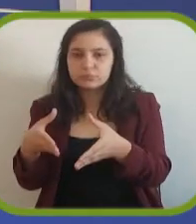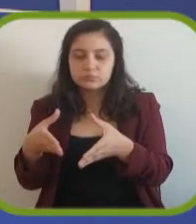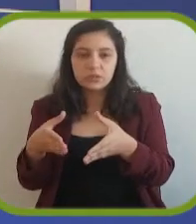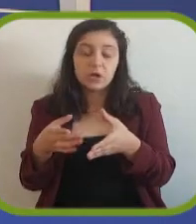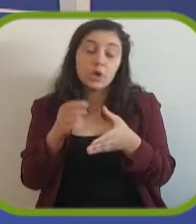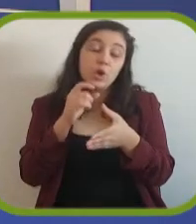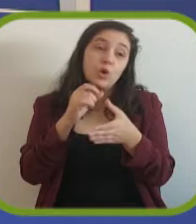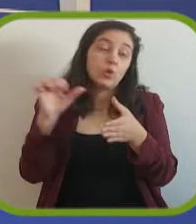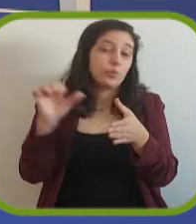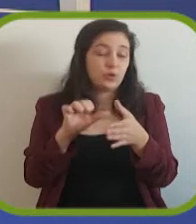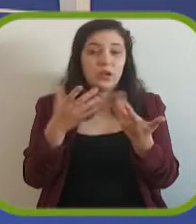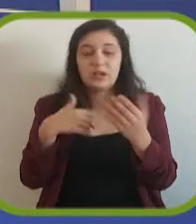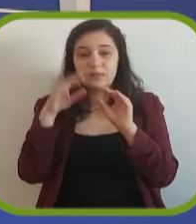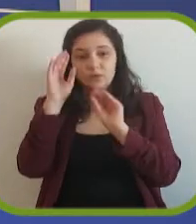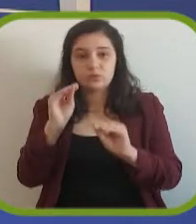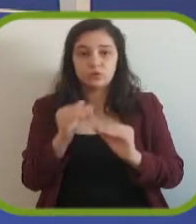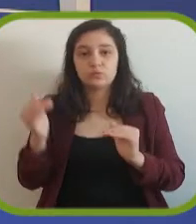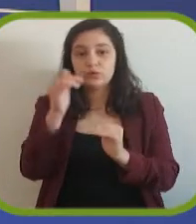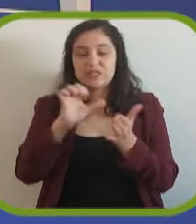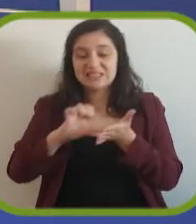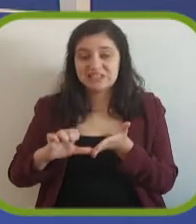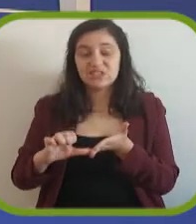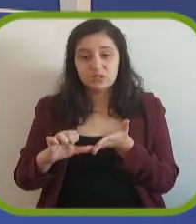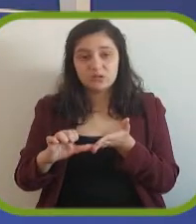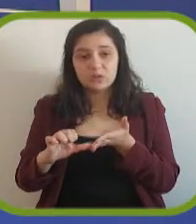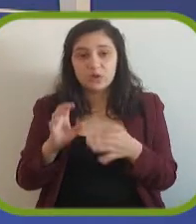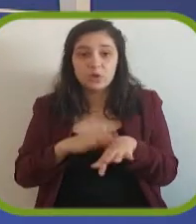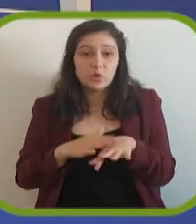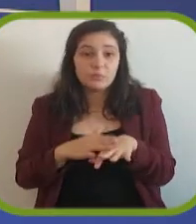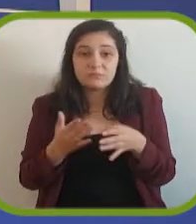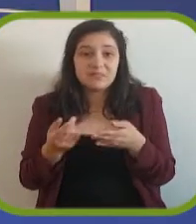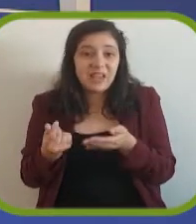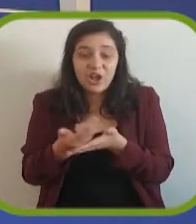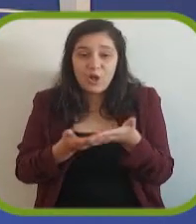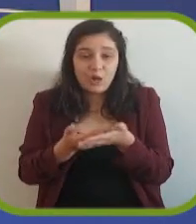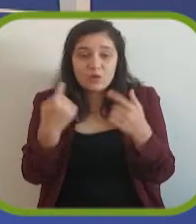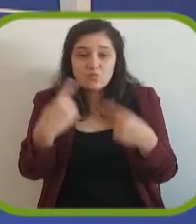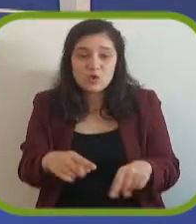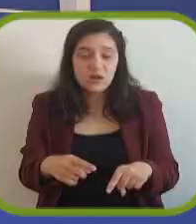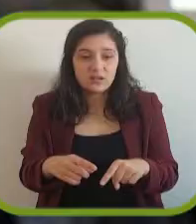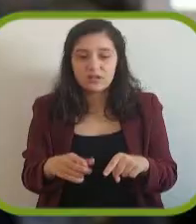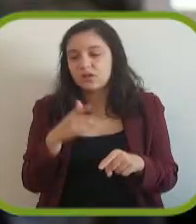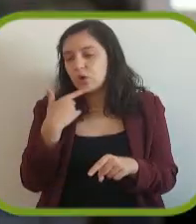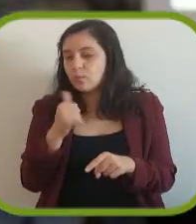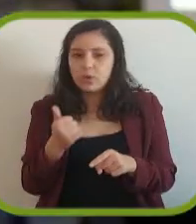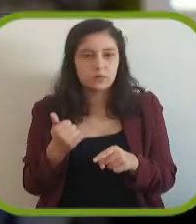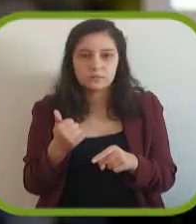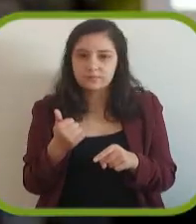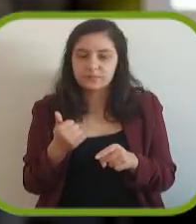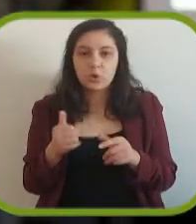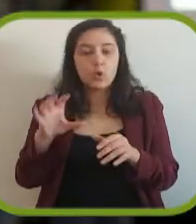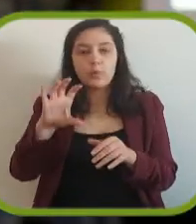pior que pode acontecer são as pessoas desistirem do ensino superior, neste caso os estudantes desistirem do ensino superior por questões meramente económicas, não é? Isso de facto não pode